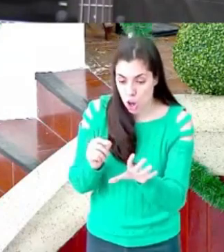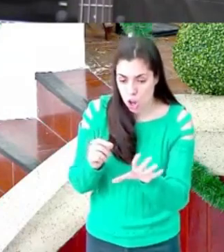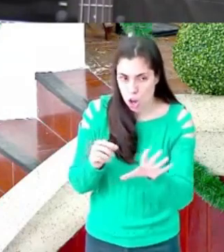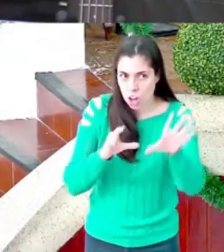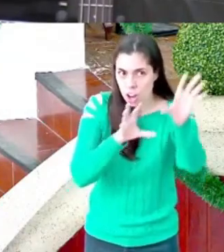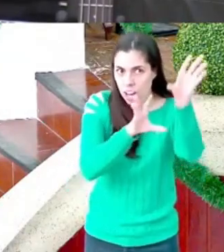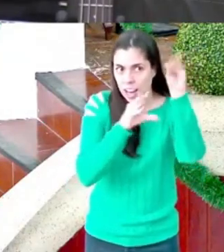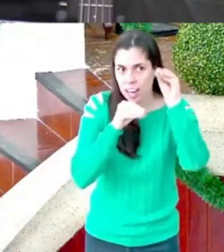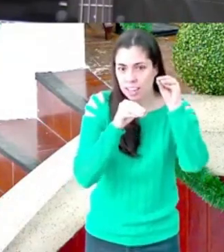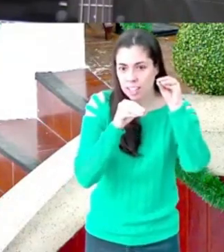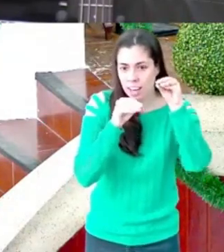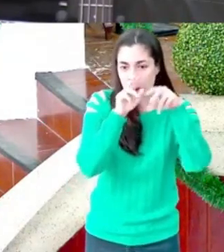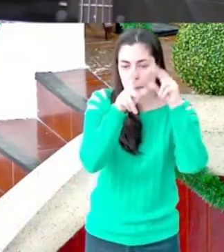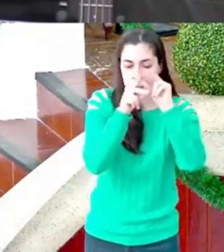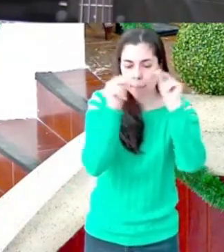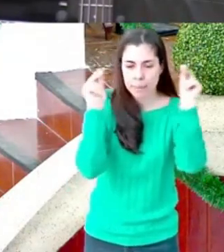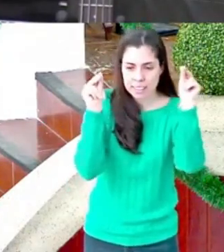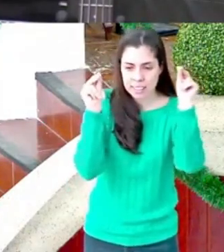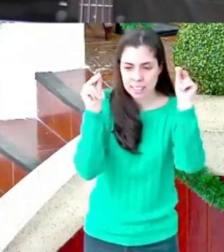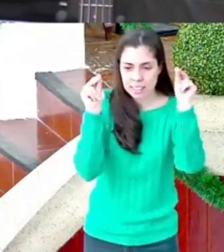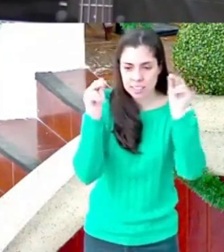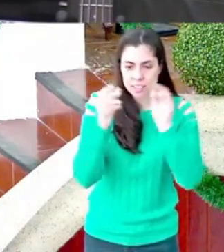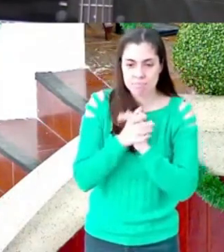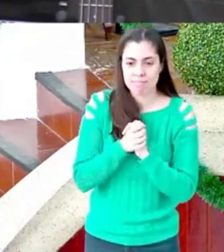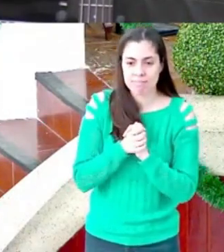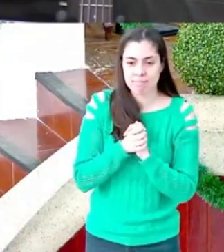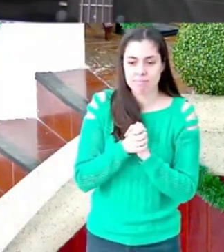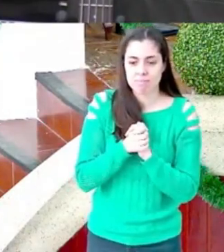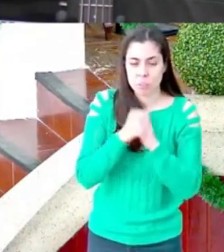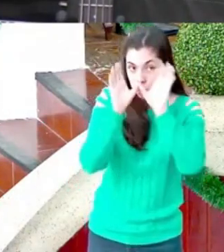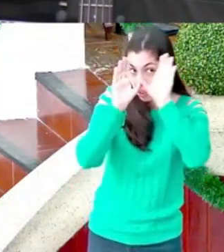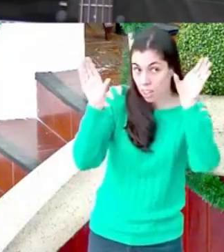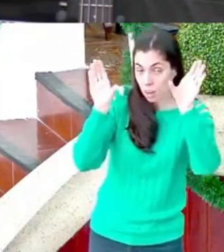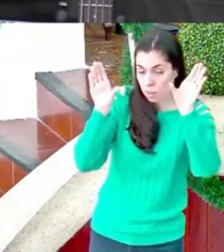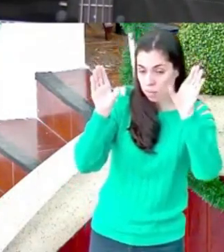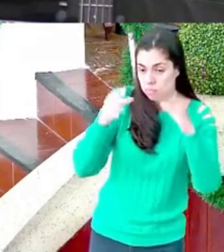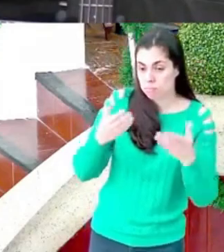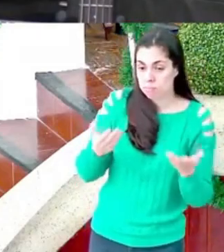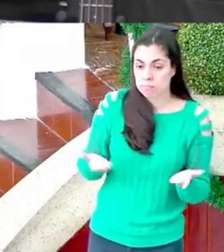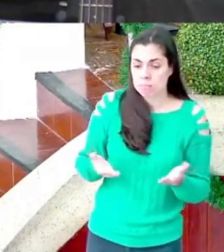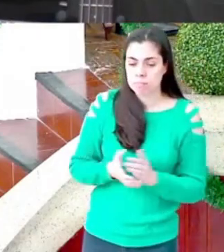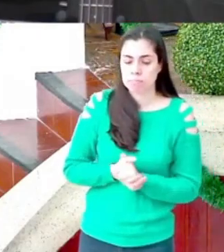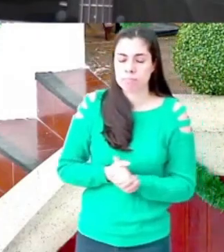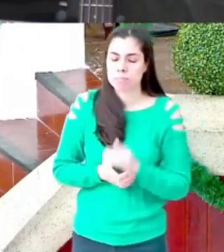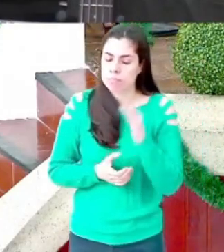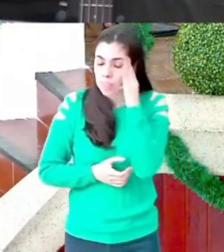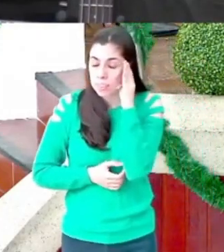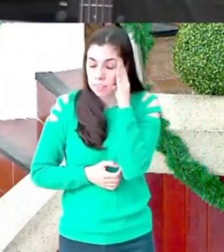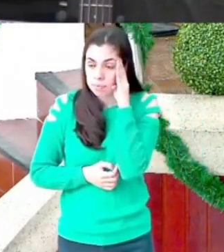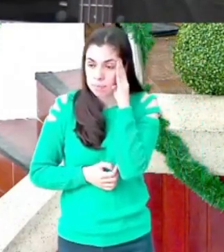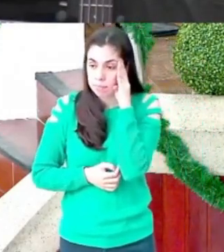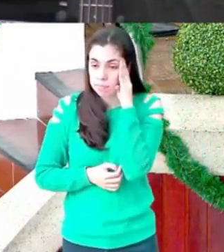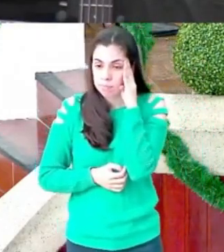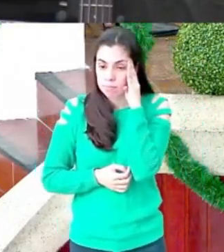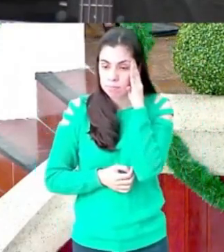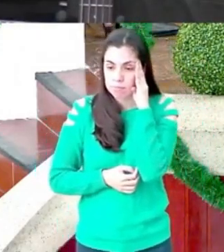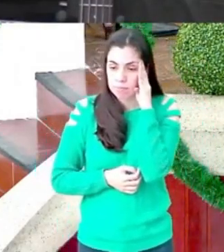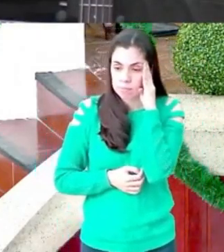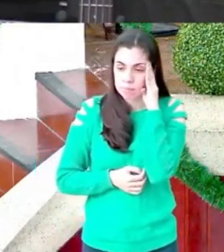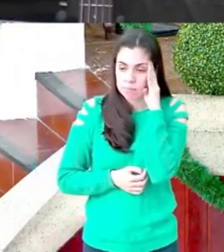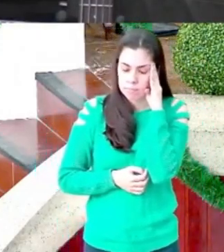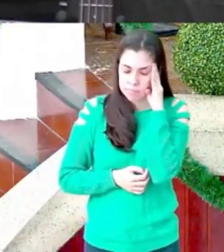sobre a natureza desta recompensa, eu creio que isso nos ajuda a responder essa pergunta. Podemos nos